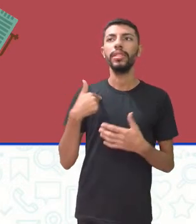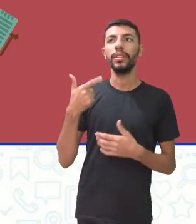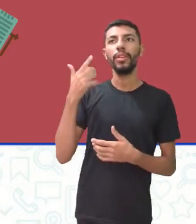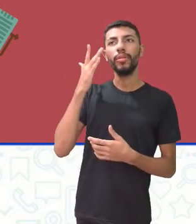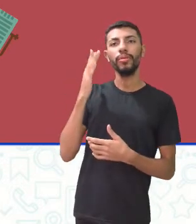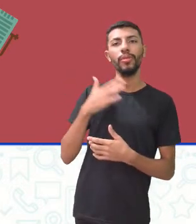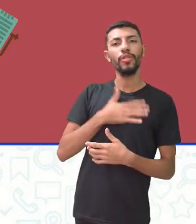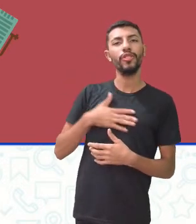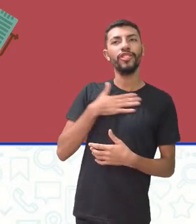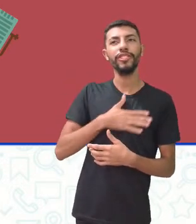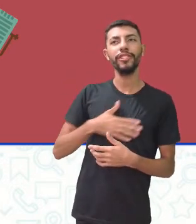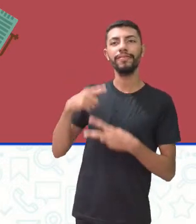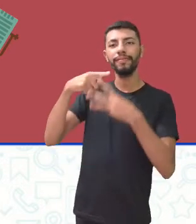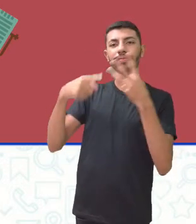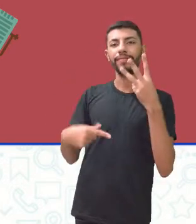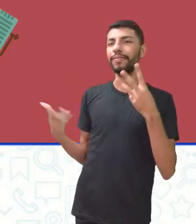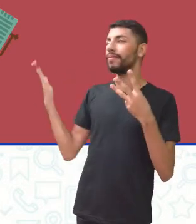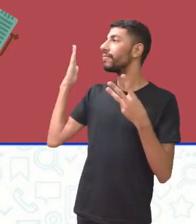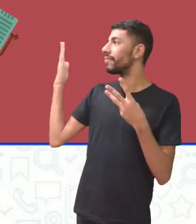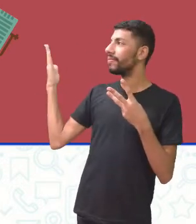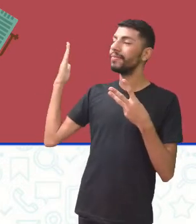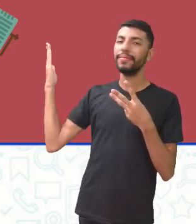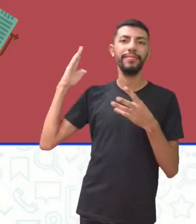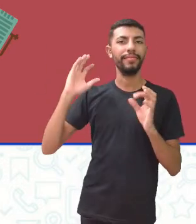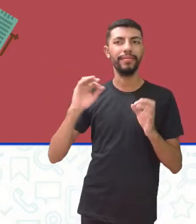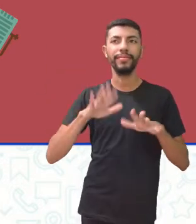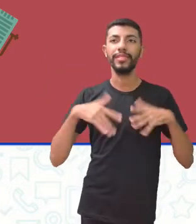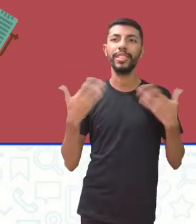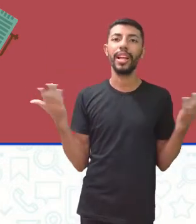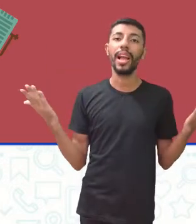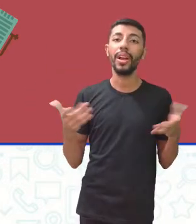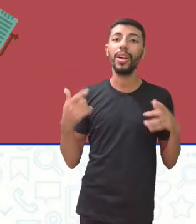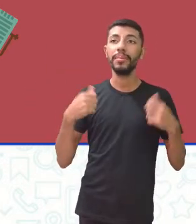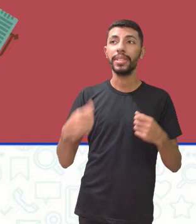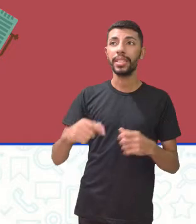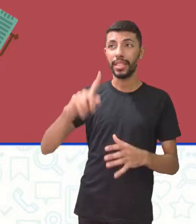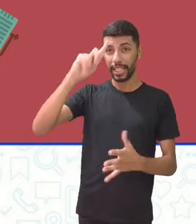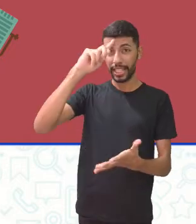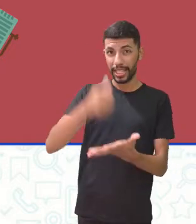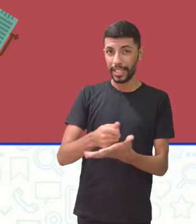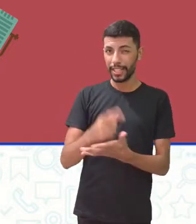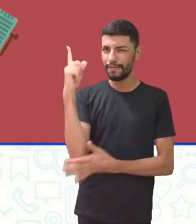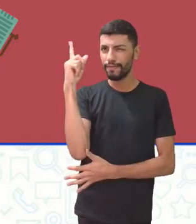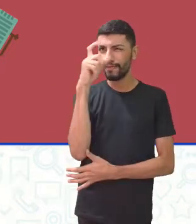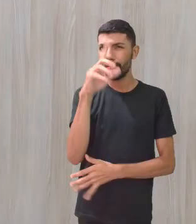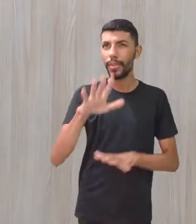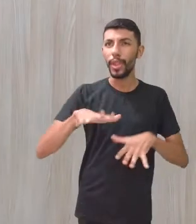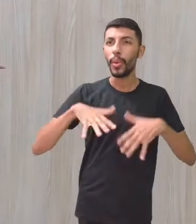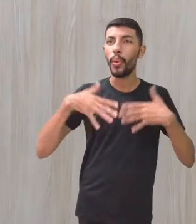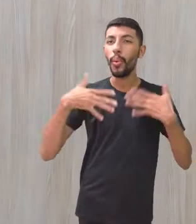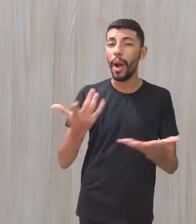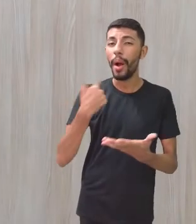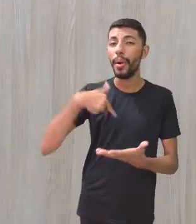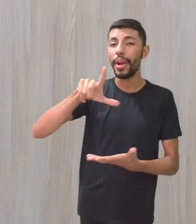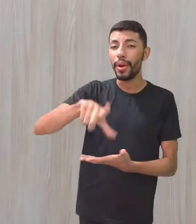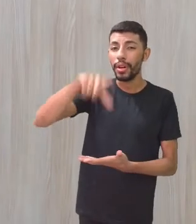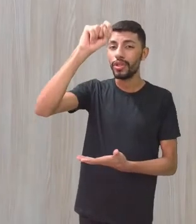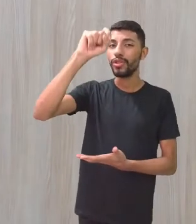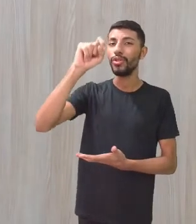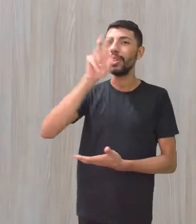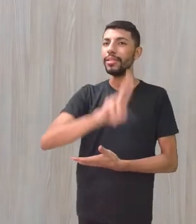bonitinhos. E aí eu preciso agora tomar uma decisão bem difícil, professora. Qual símbolo eu vou